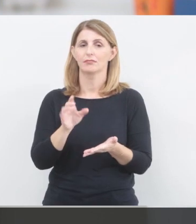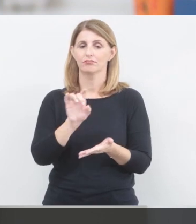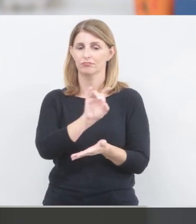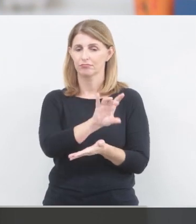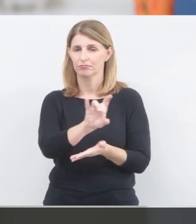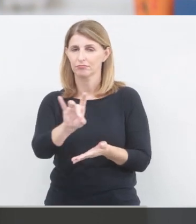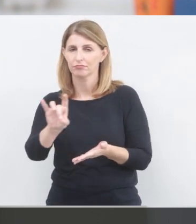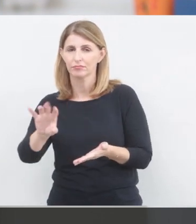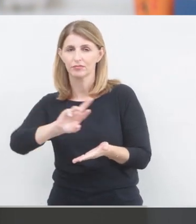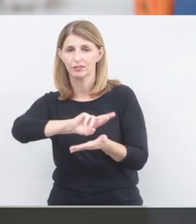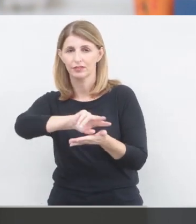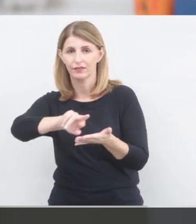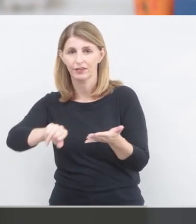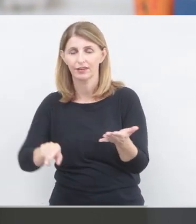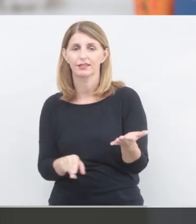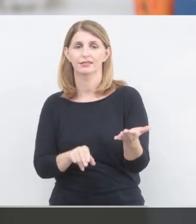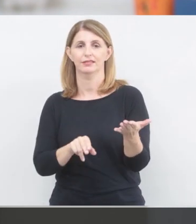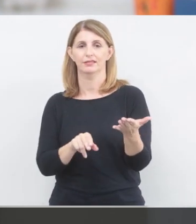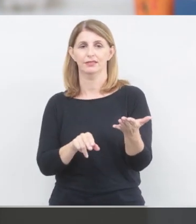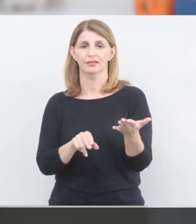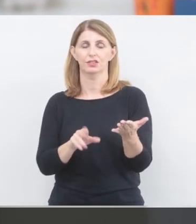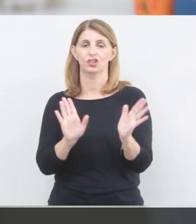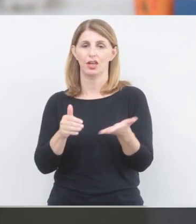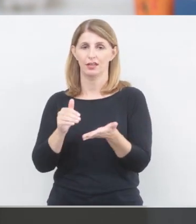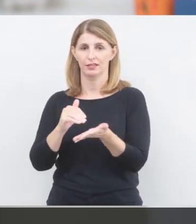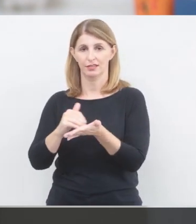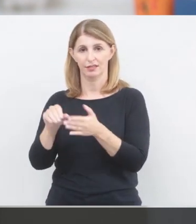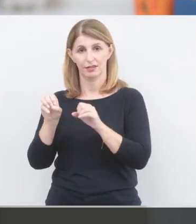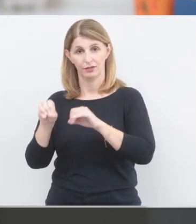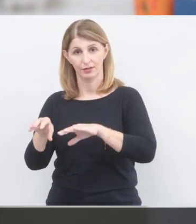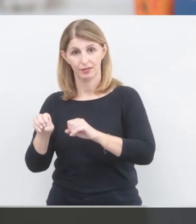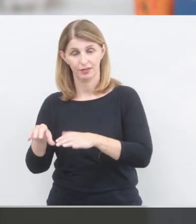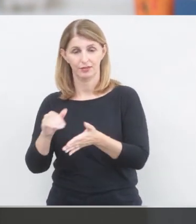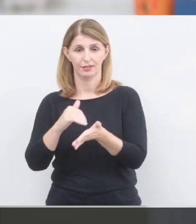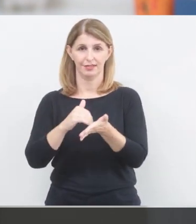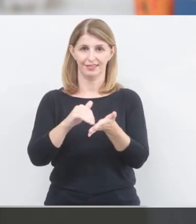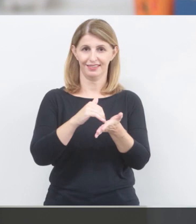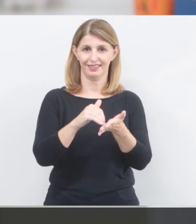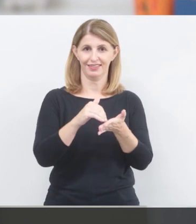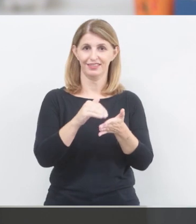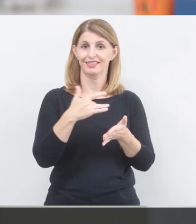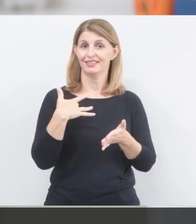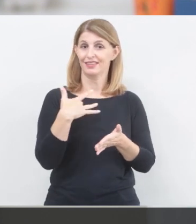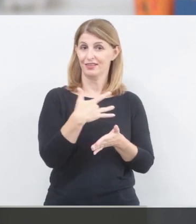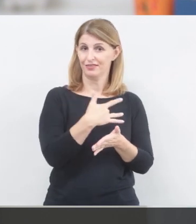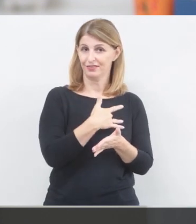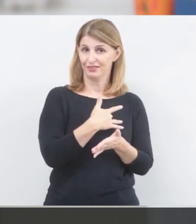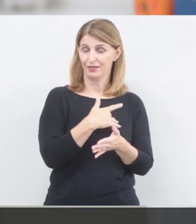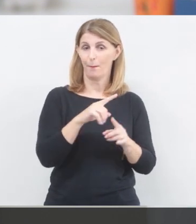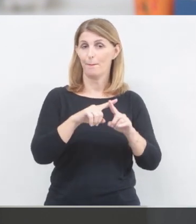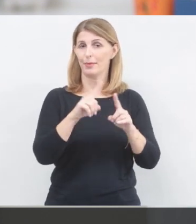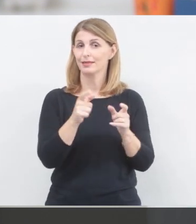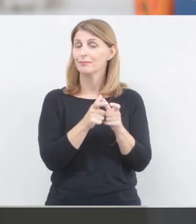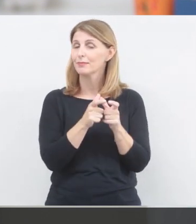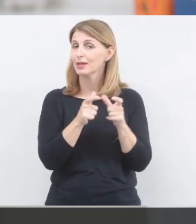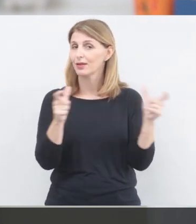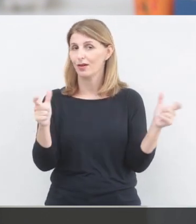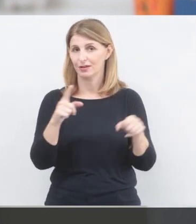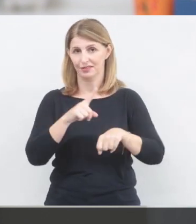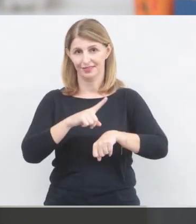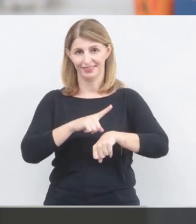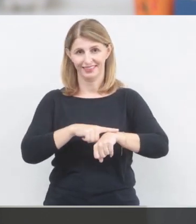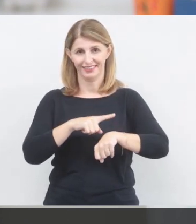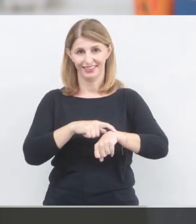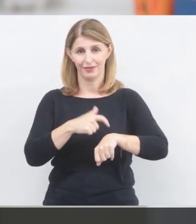diversos serviços da prefeitura, fui da Secretaria da Educação, da Secretaria da Saúde, mas a maior parte